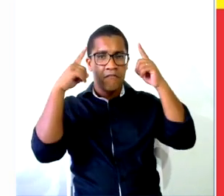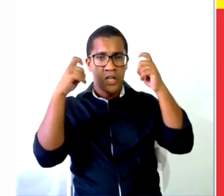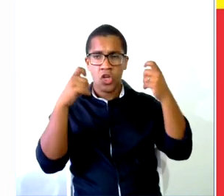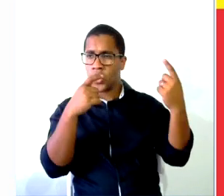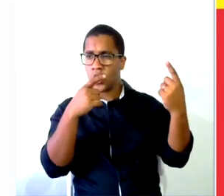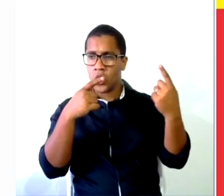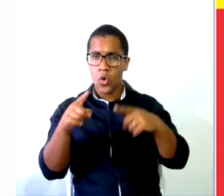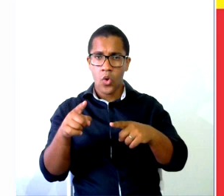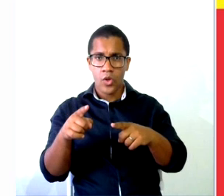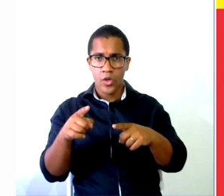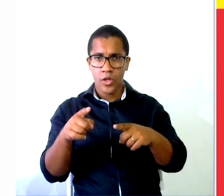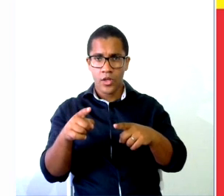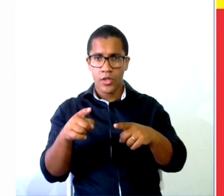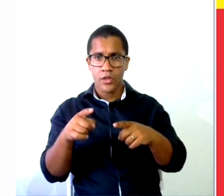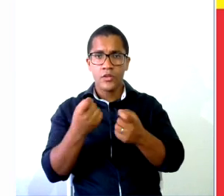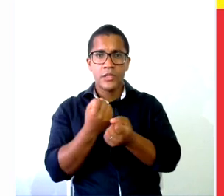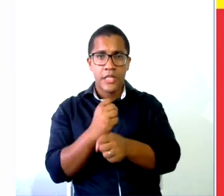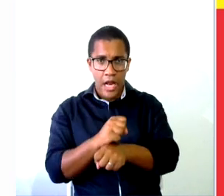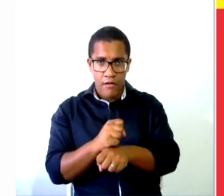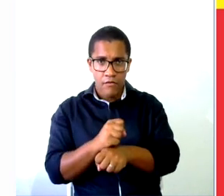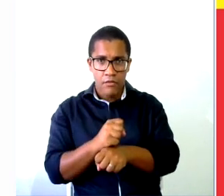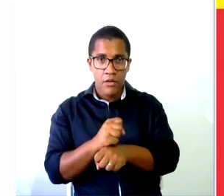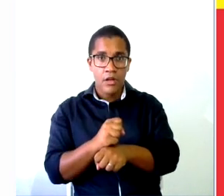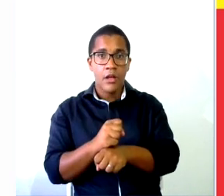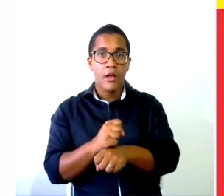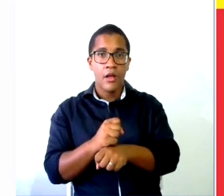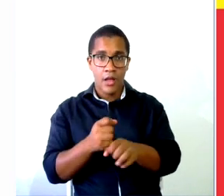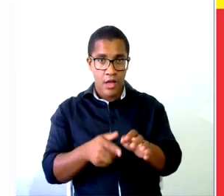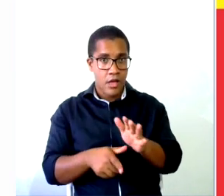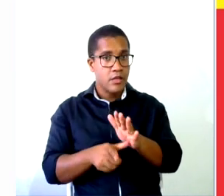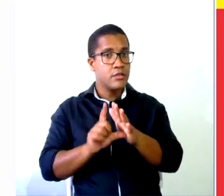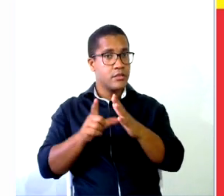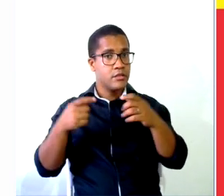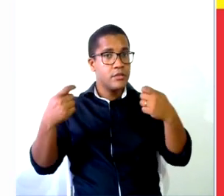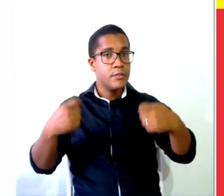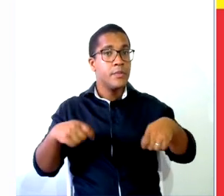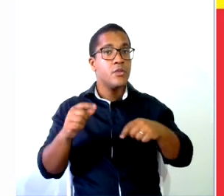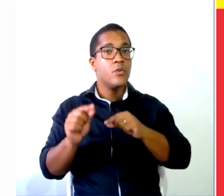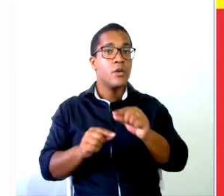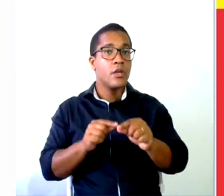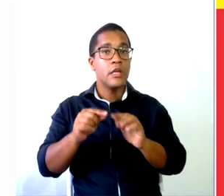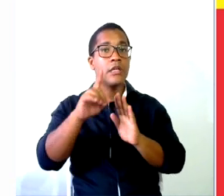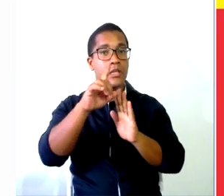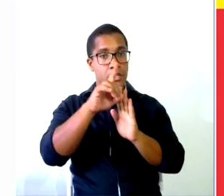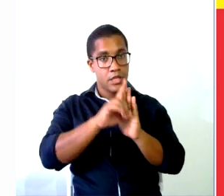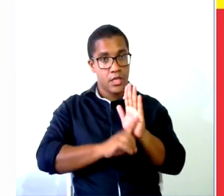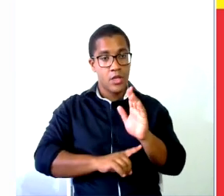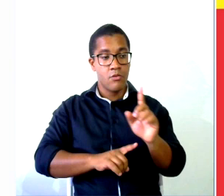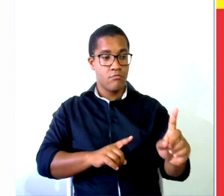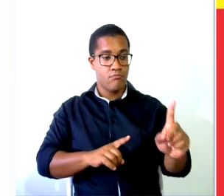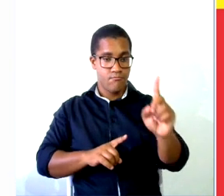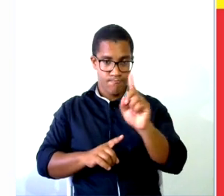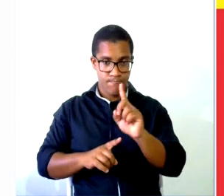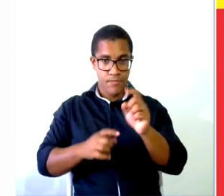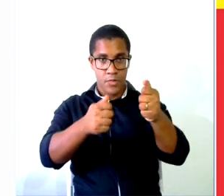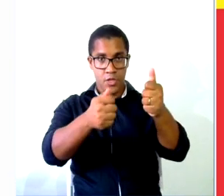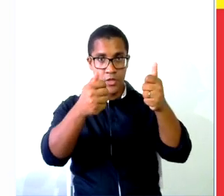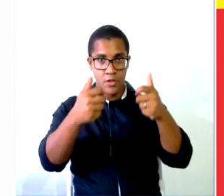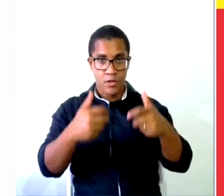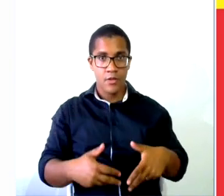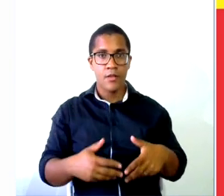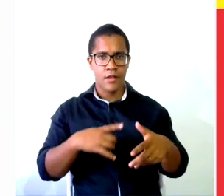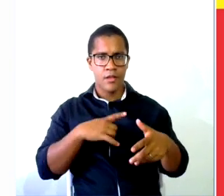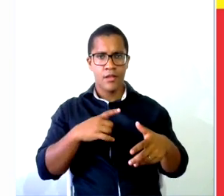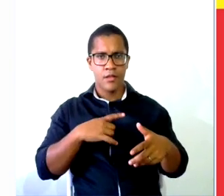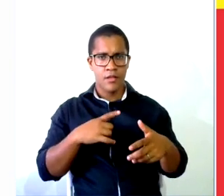uma violência contra um escravo, se lhe deve conceder o direito de interpor